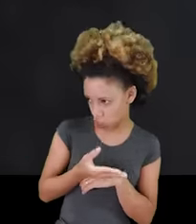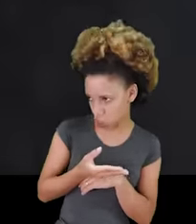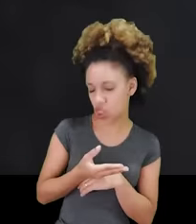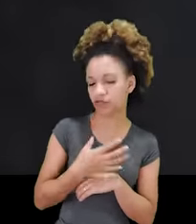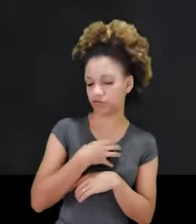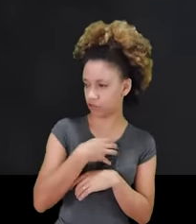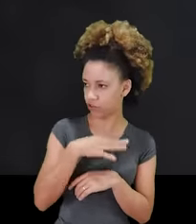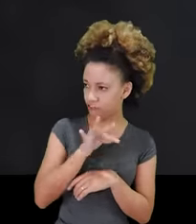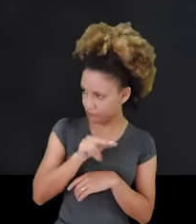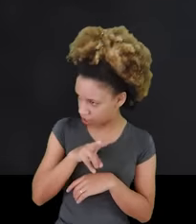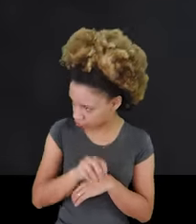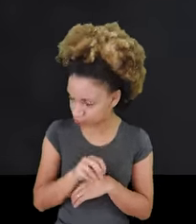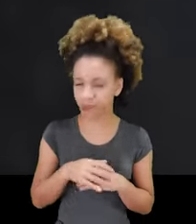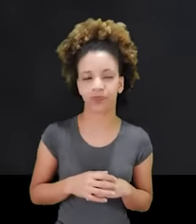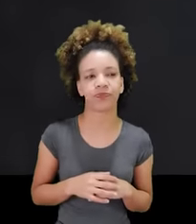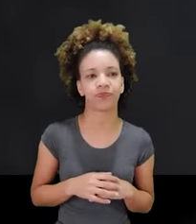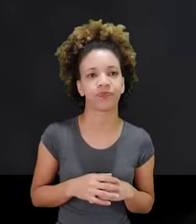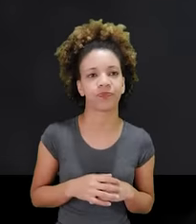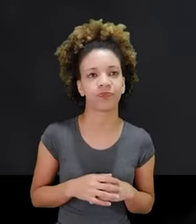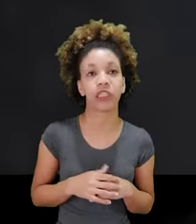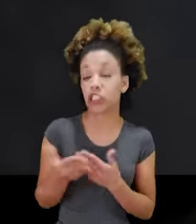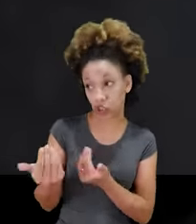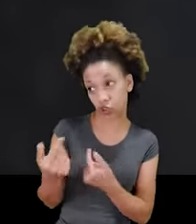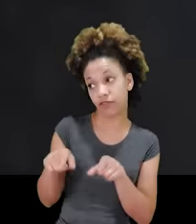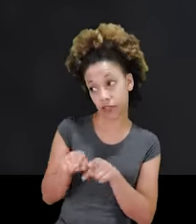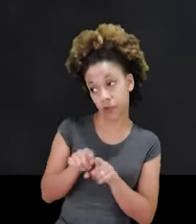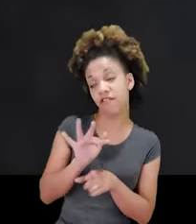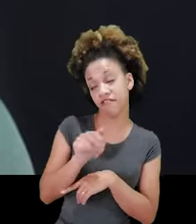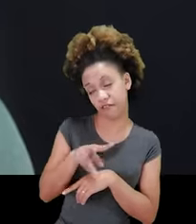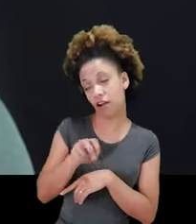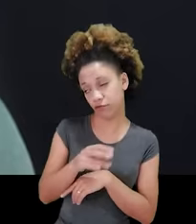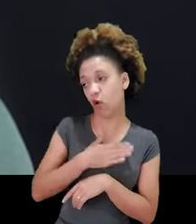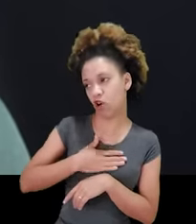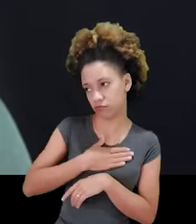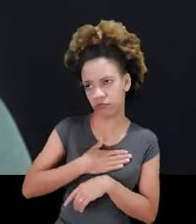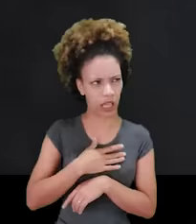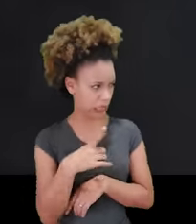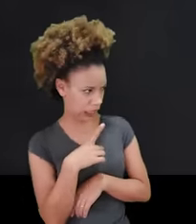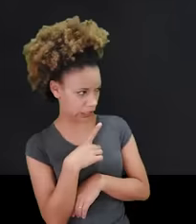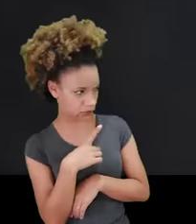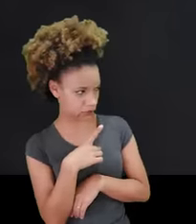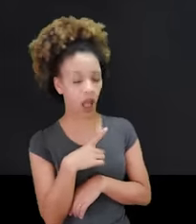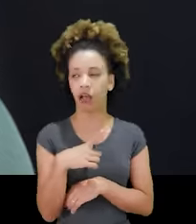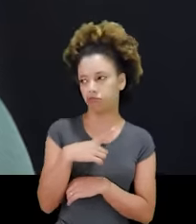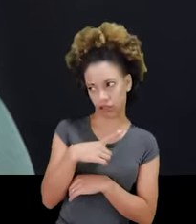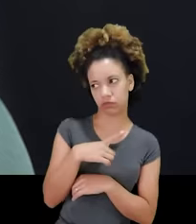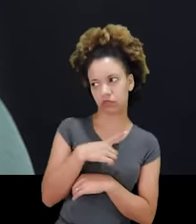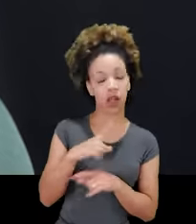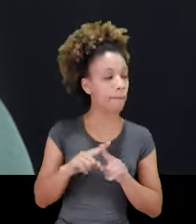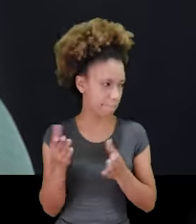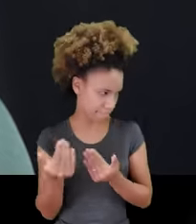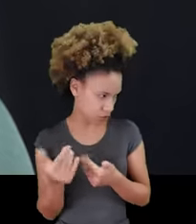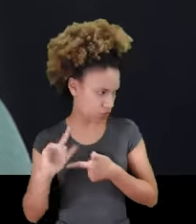tem uma nova abordagem ao fado. E há muitos jovens também a ouvir fado, atenção. Sim. Tem? Tem. Há muitos jovens. Ah, mas são